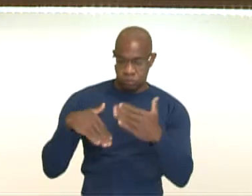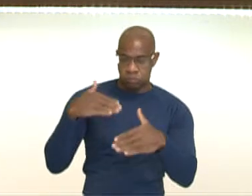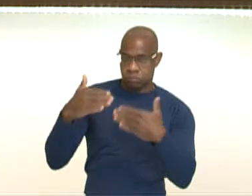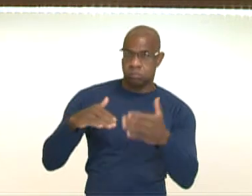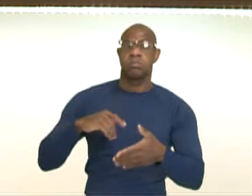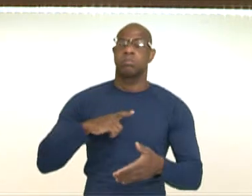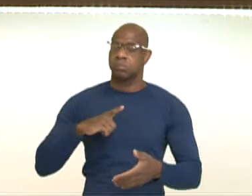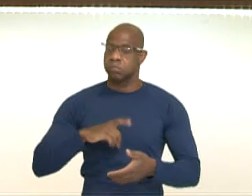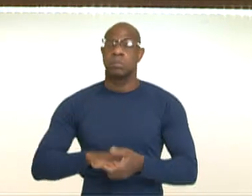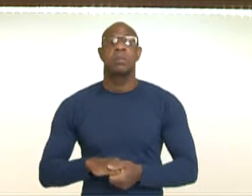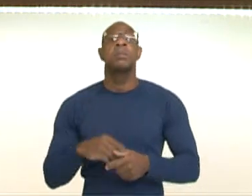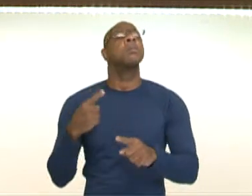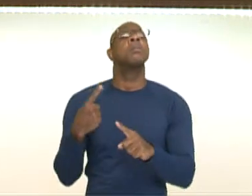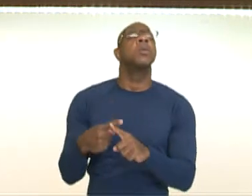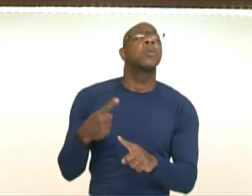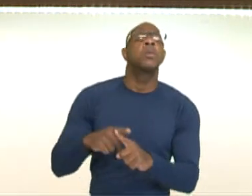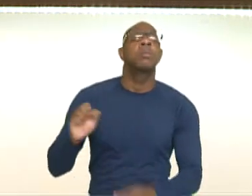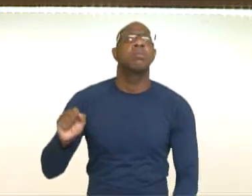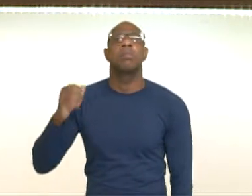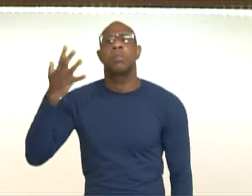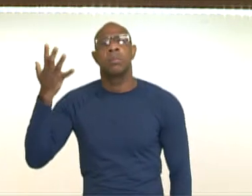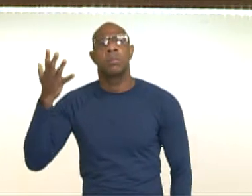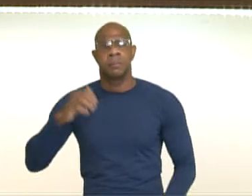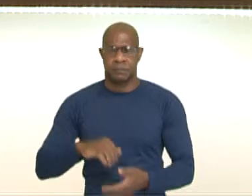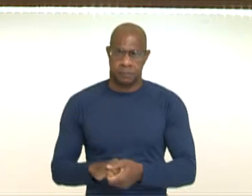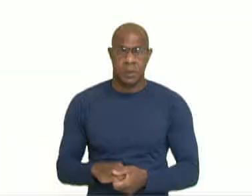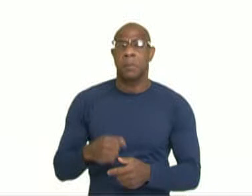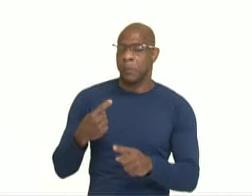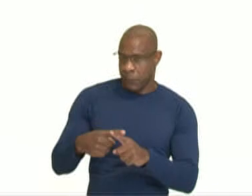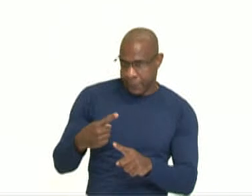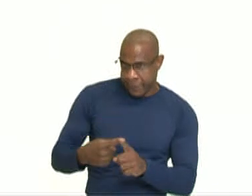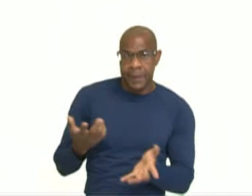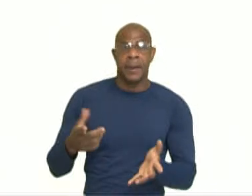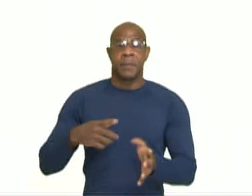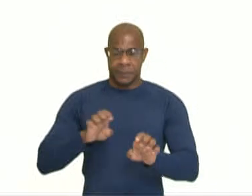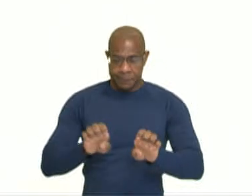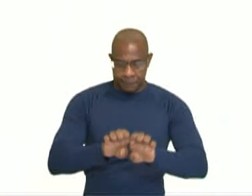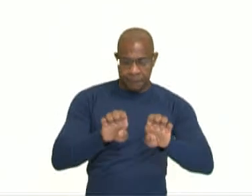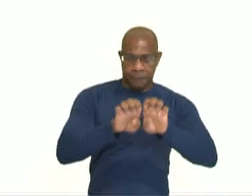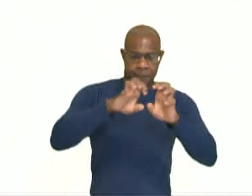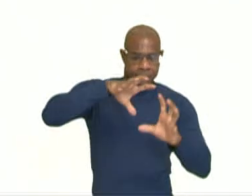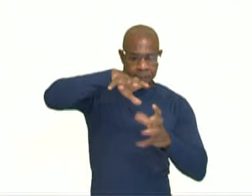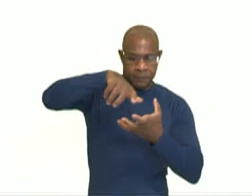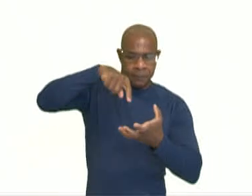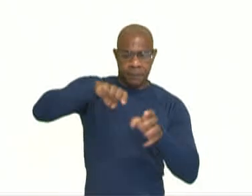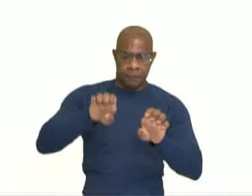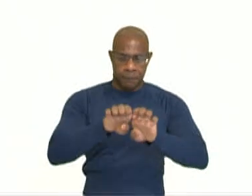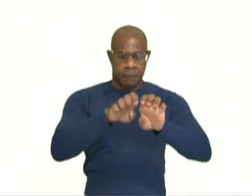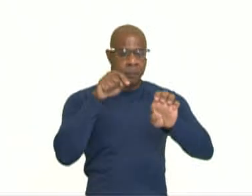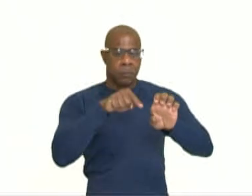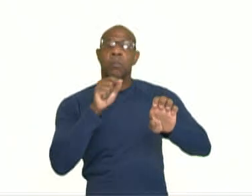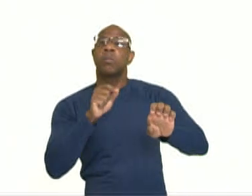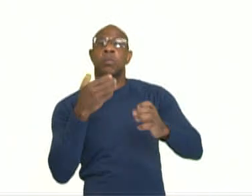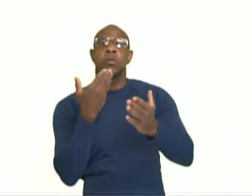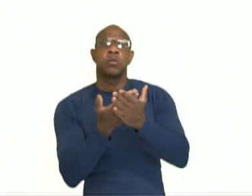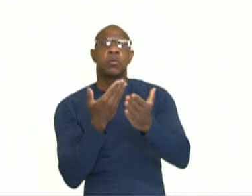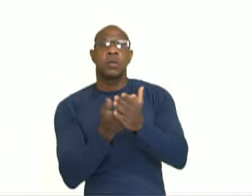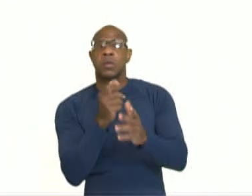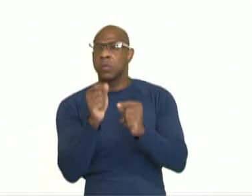nosso planeta. E por que que isso acontece? Isso acontece porque na estrutura do nosso planeta, estudado